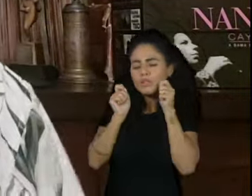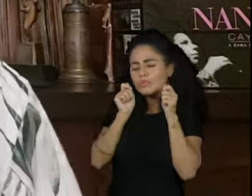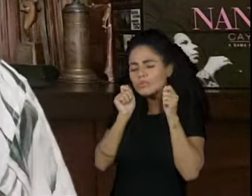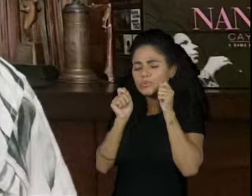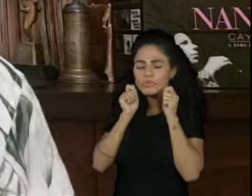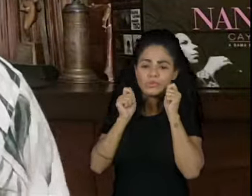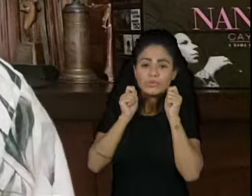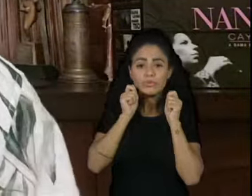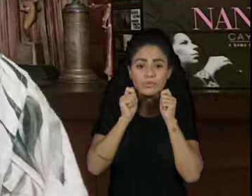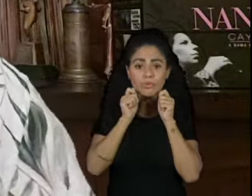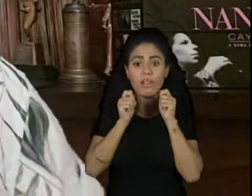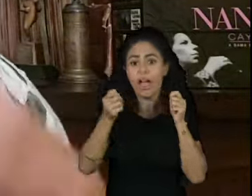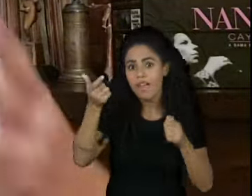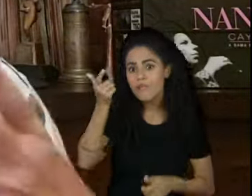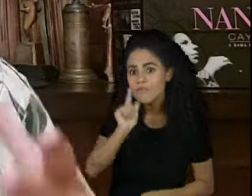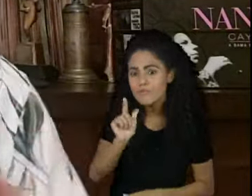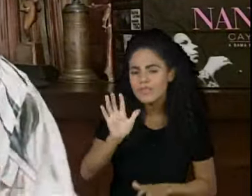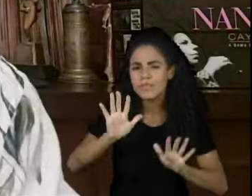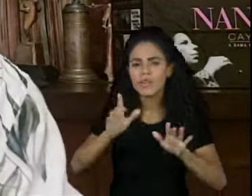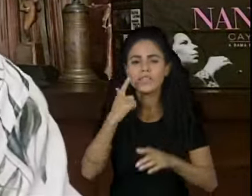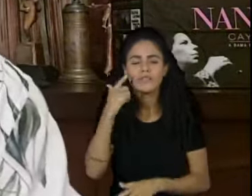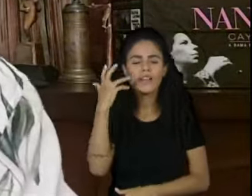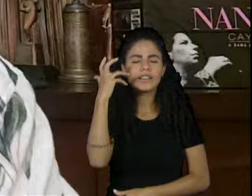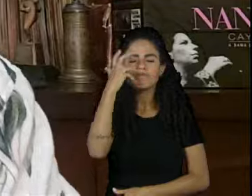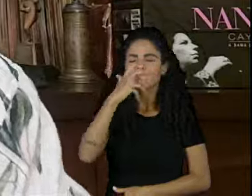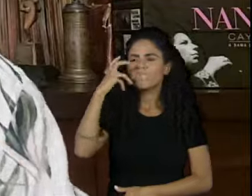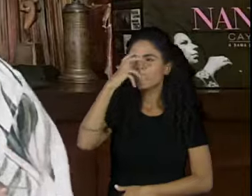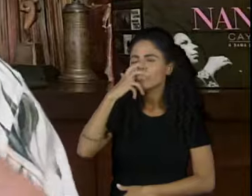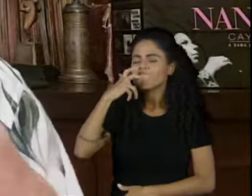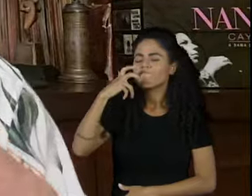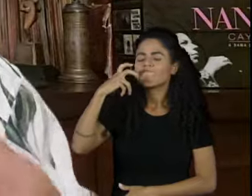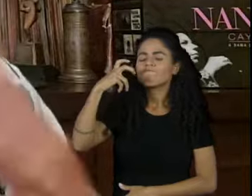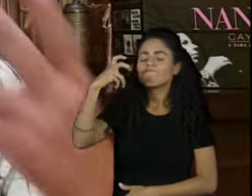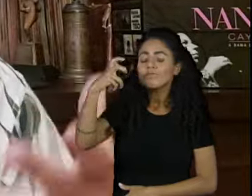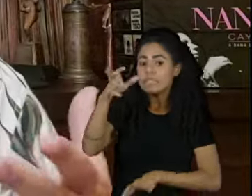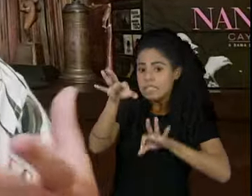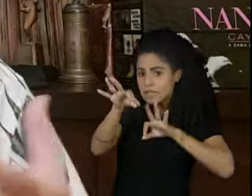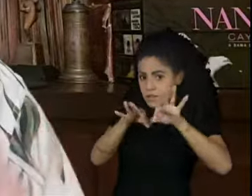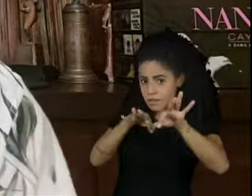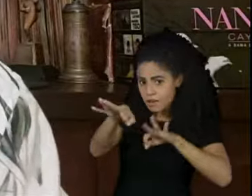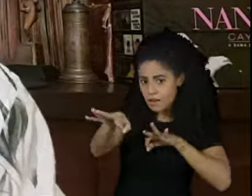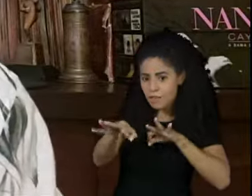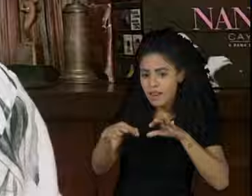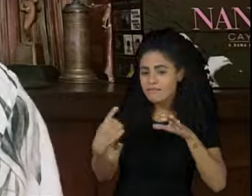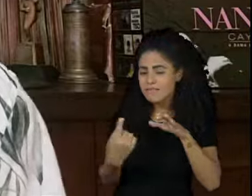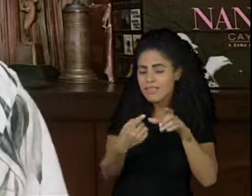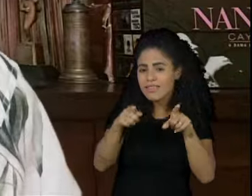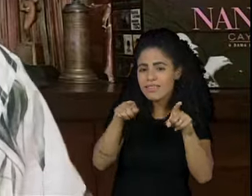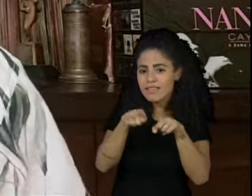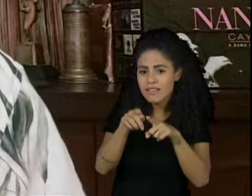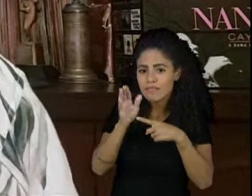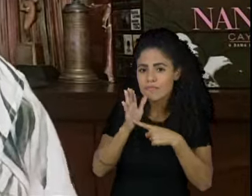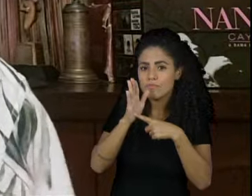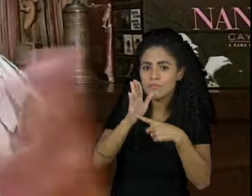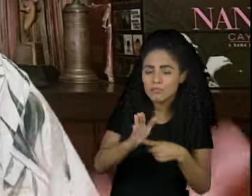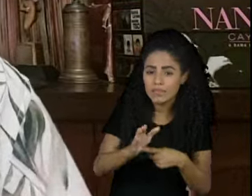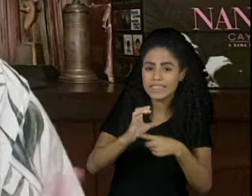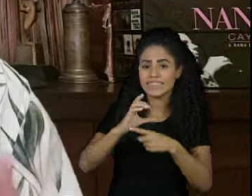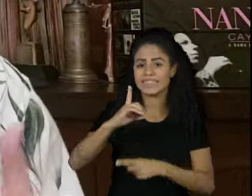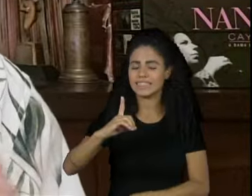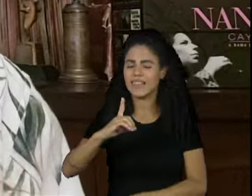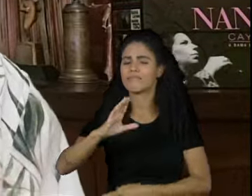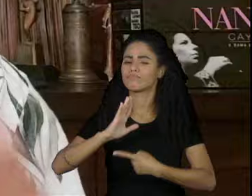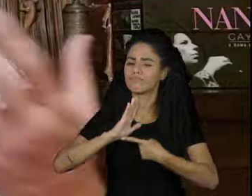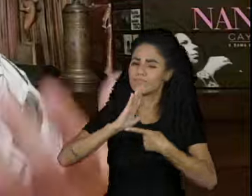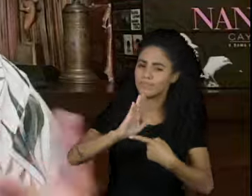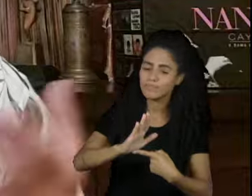censura. Enfim, eu fiquei fascinado por esse período, fiz esse disco e fiz um texto sobre ela. E nisso ela adorou esse texto e me convidou